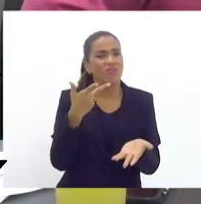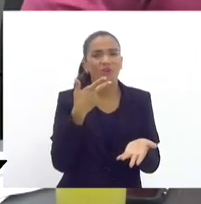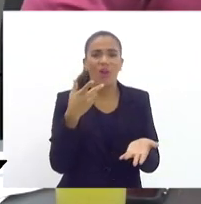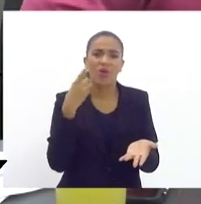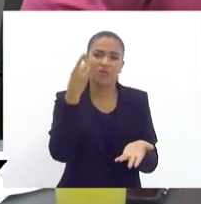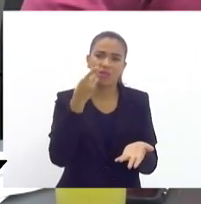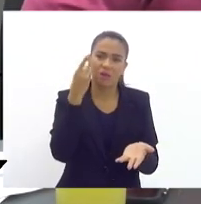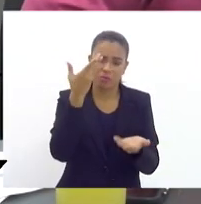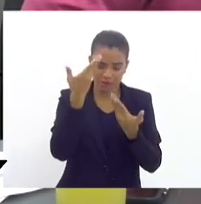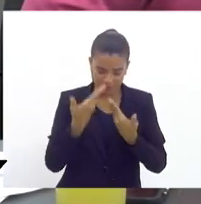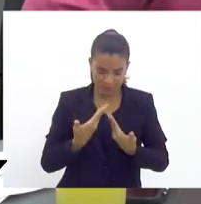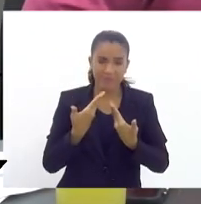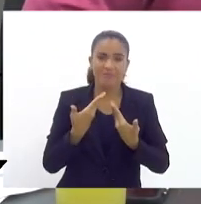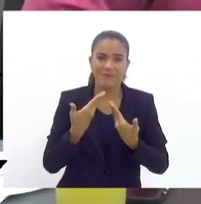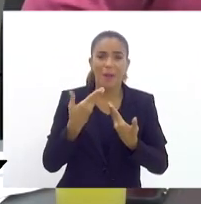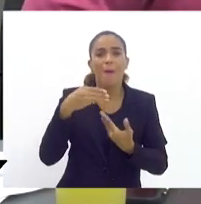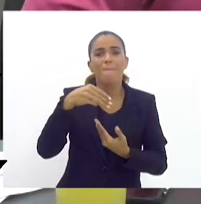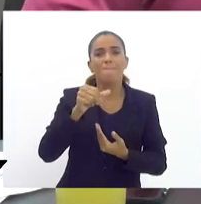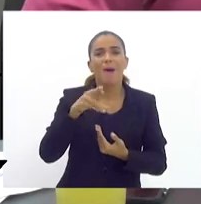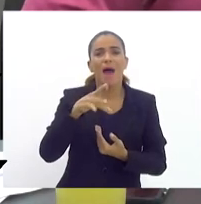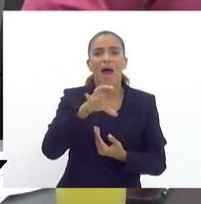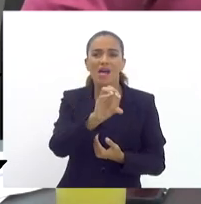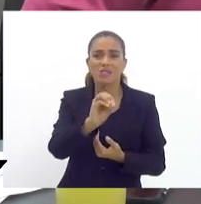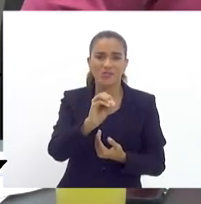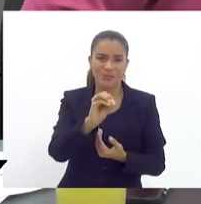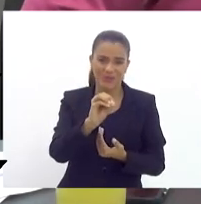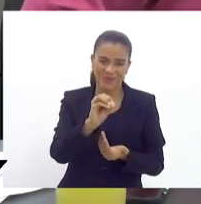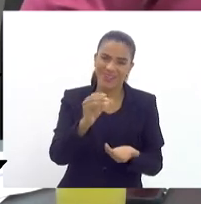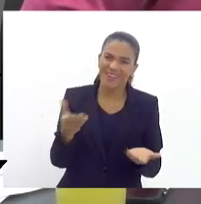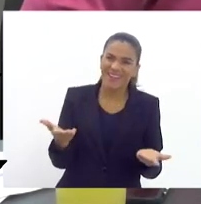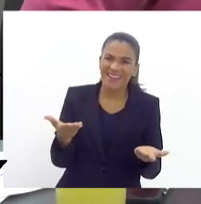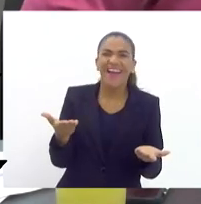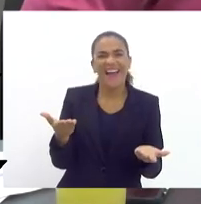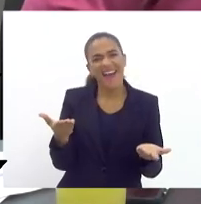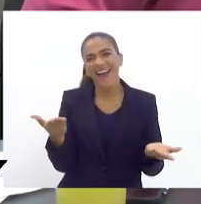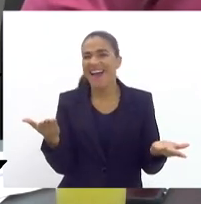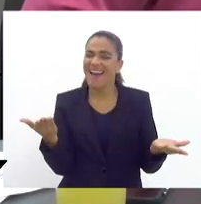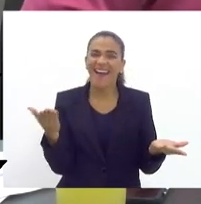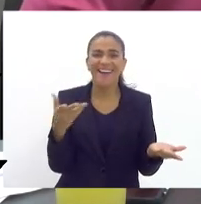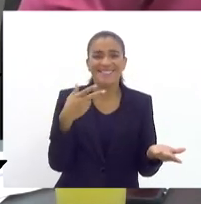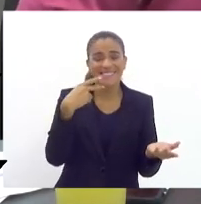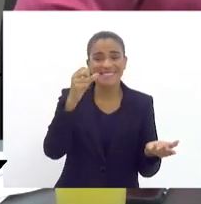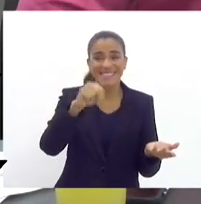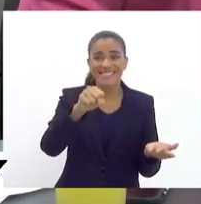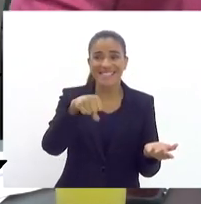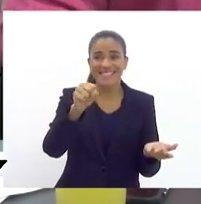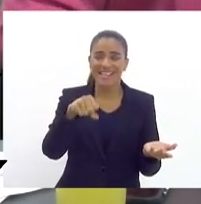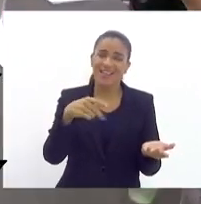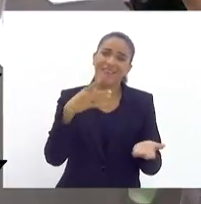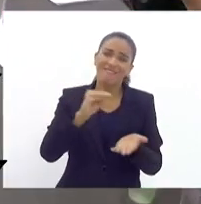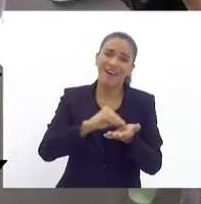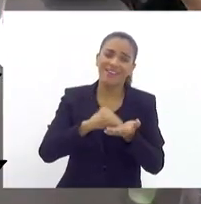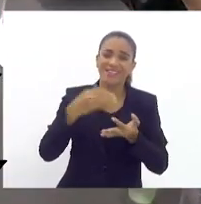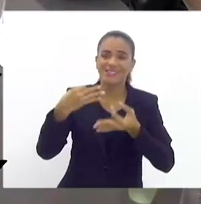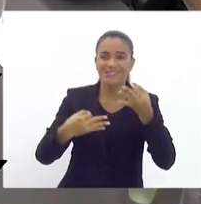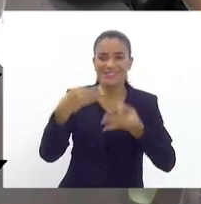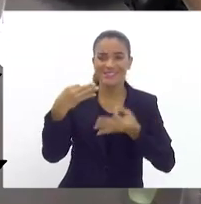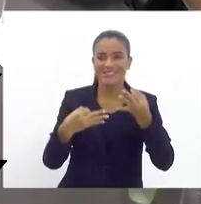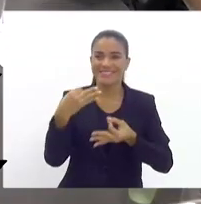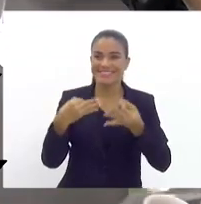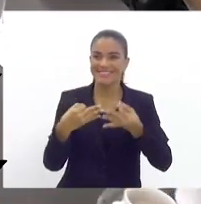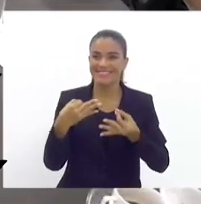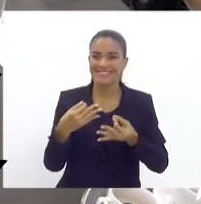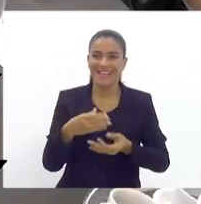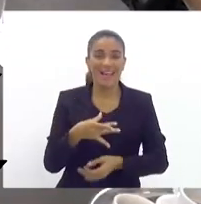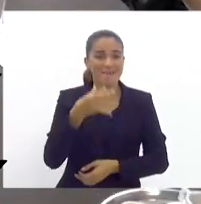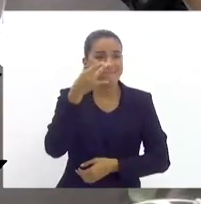deputado Márcio Gualberto. Não. Porra, com a presença que não é minha, mas a presença forte do deputado